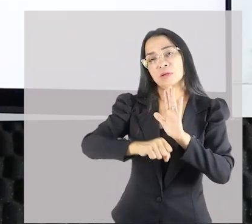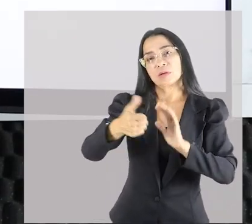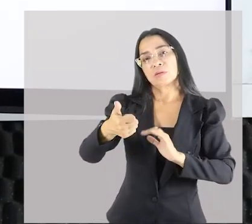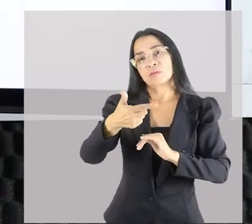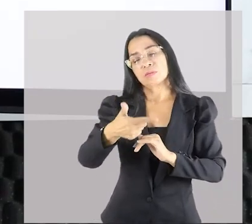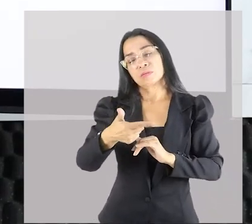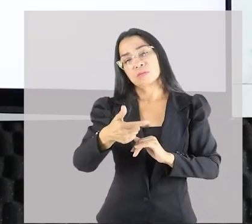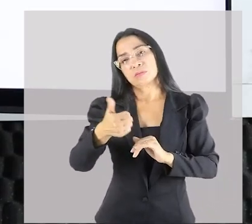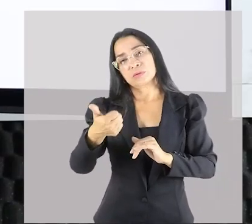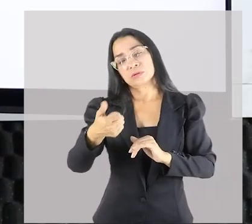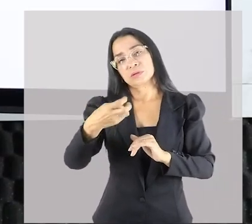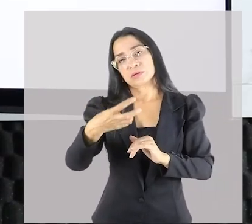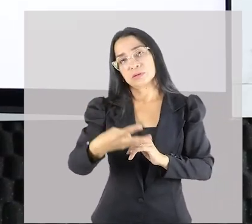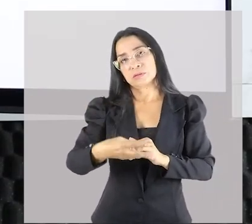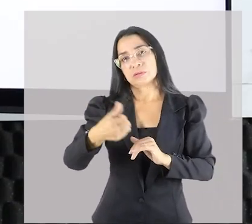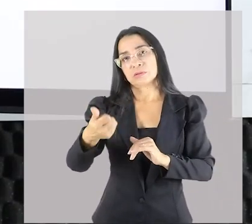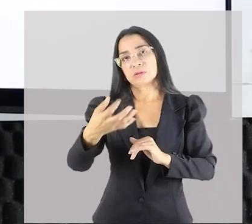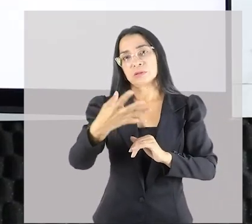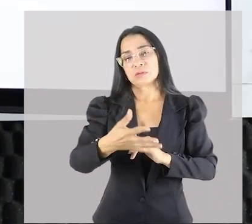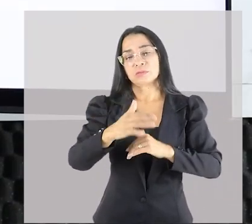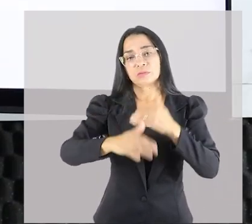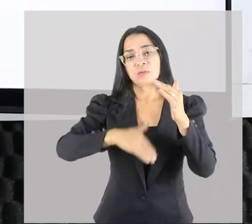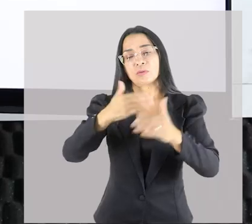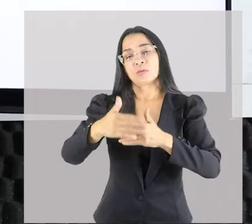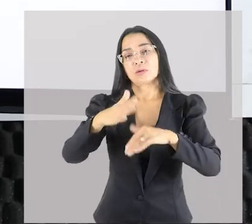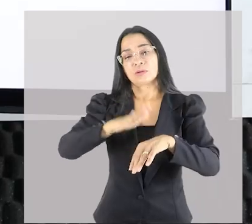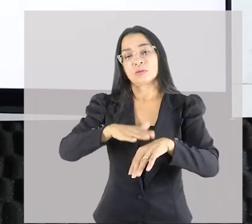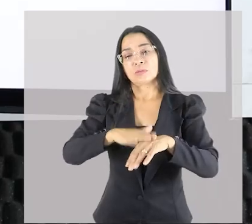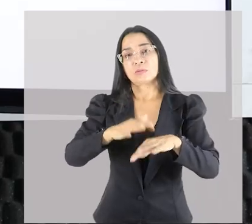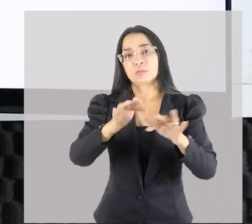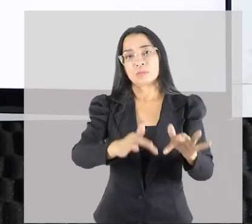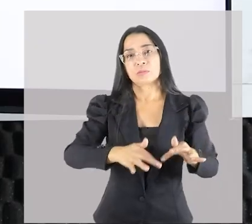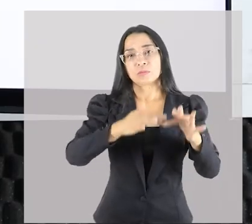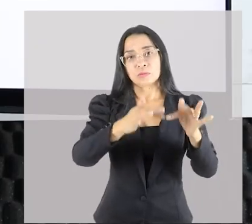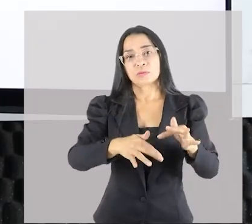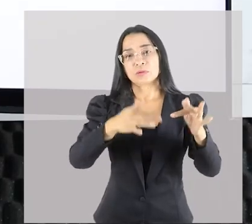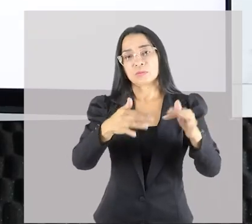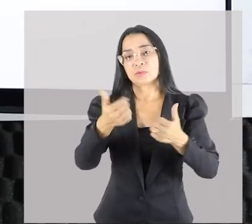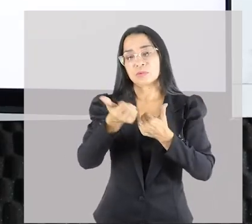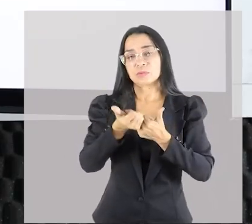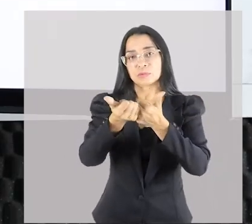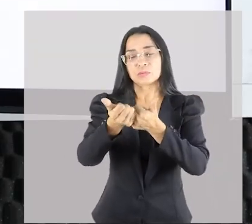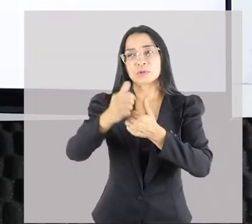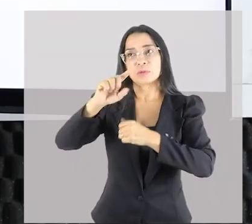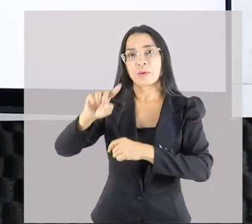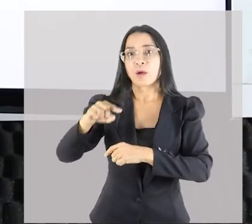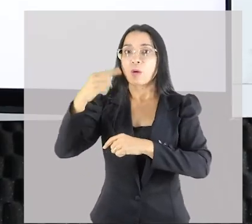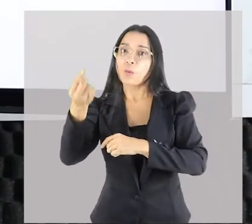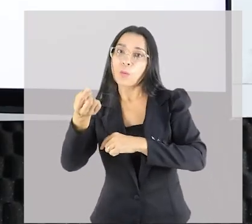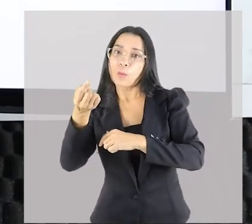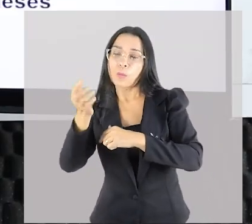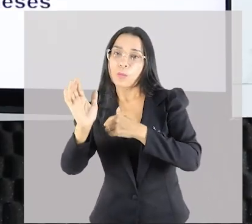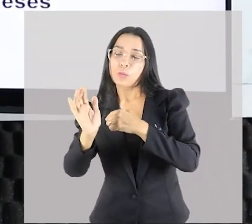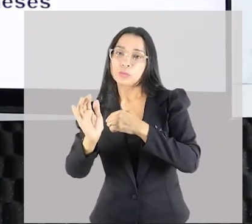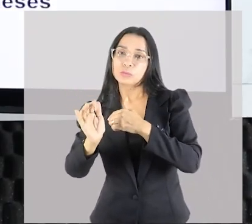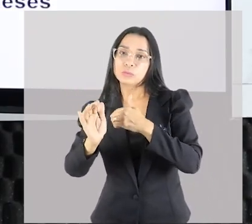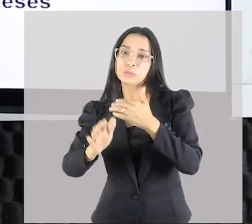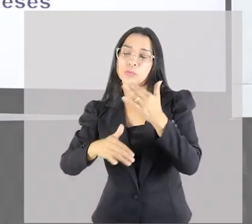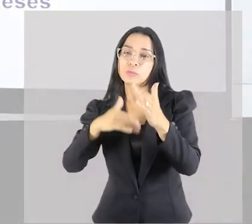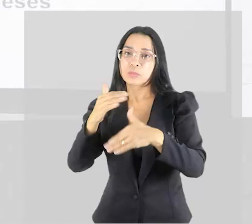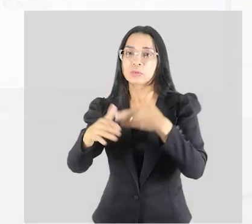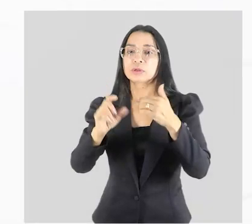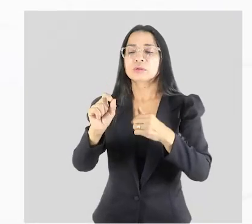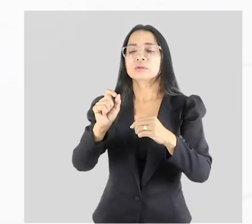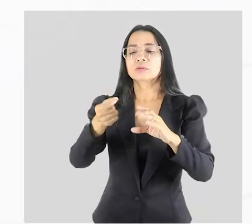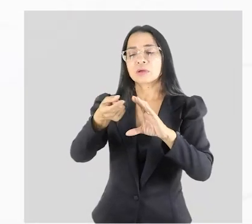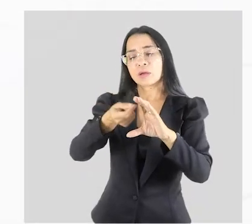XIII, século XIV, esse processo chamado feudalismo comece a dar lugar para um outro processo, que é o capitalismo.